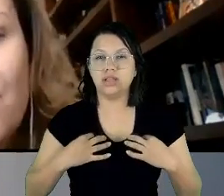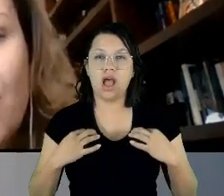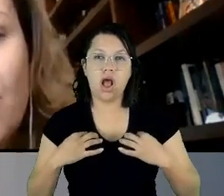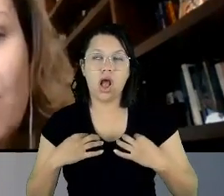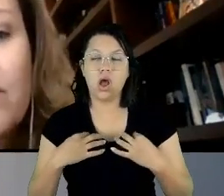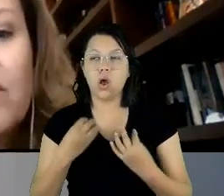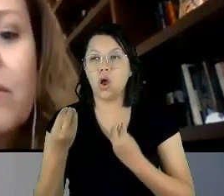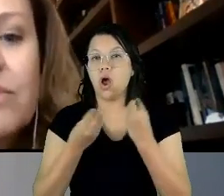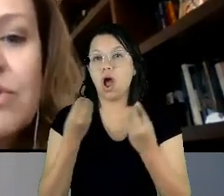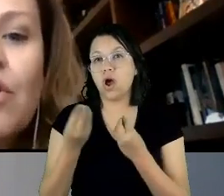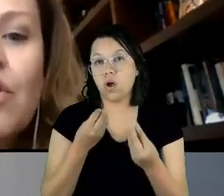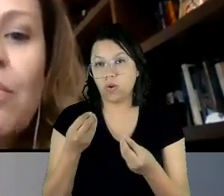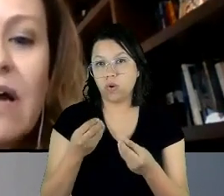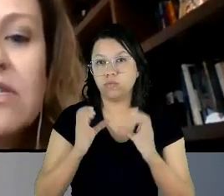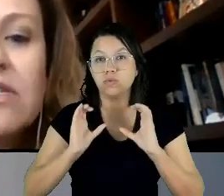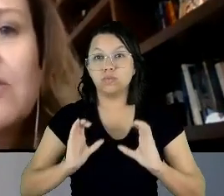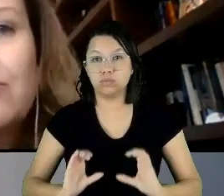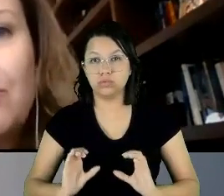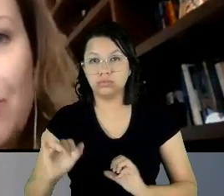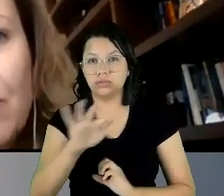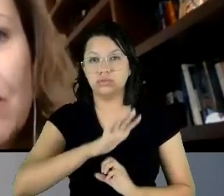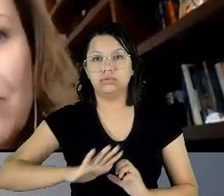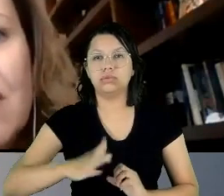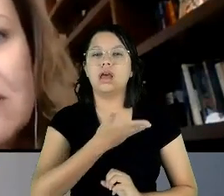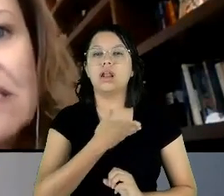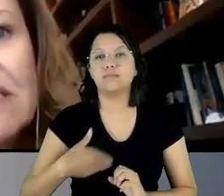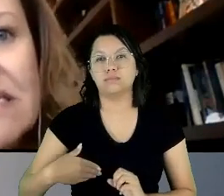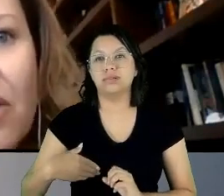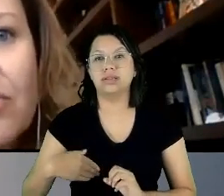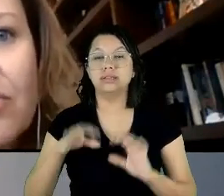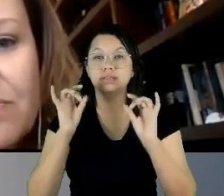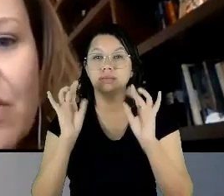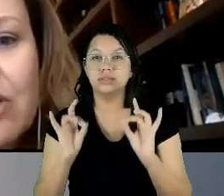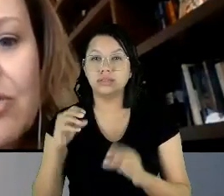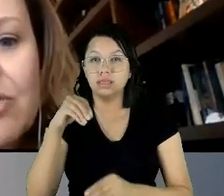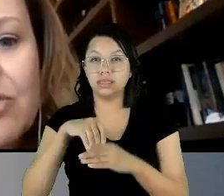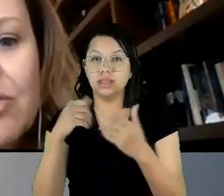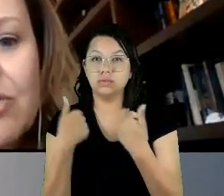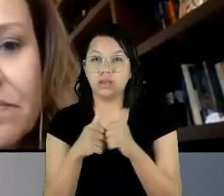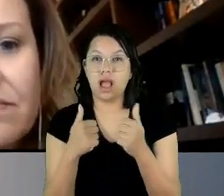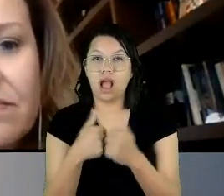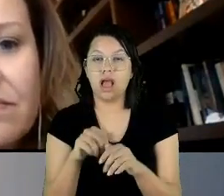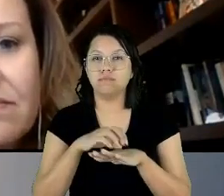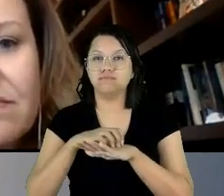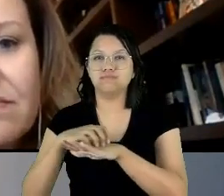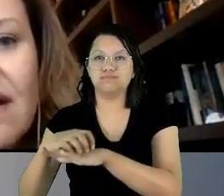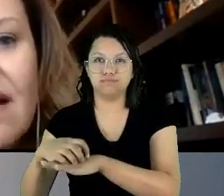sobre a forma como devemos nos comportar no espaço público e, em especial, no transporte coletivo.